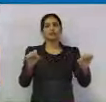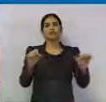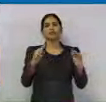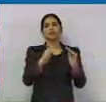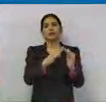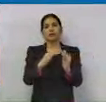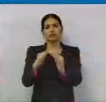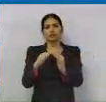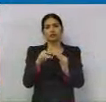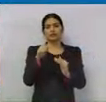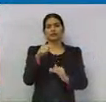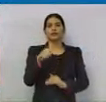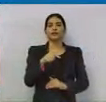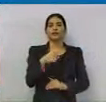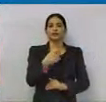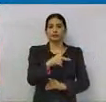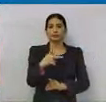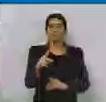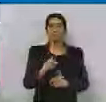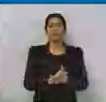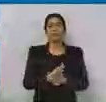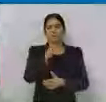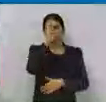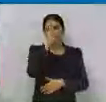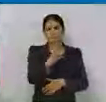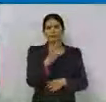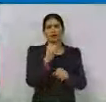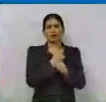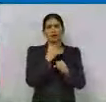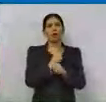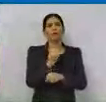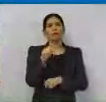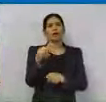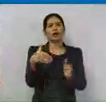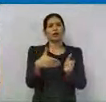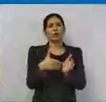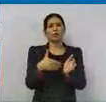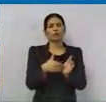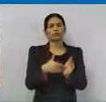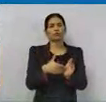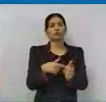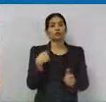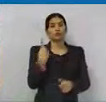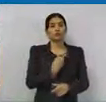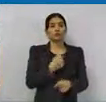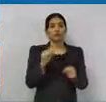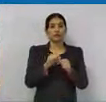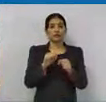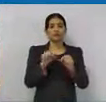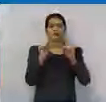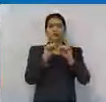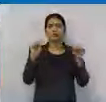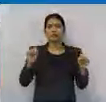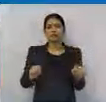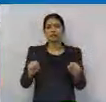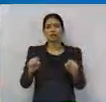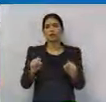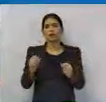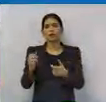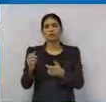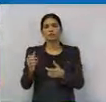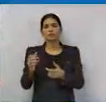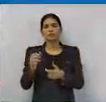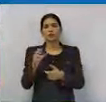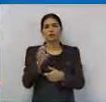8º, e acho que uma das principais obras, e a última, implantação do sistema de coleta de tratamento do entorno